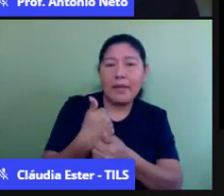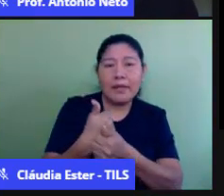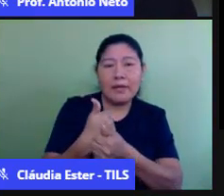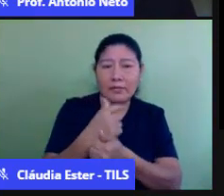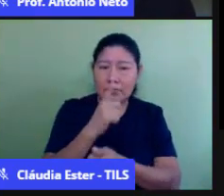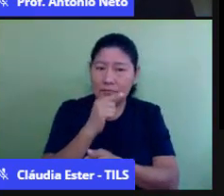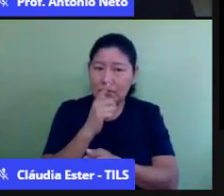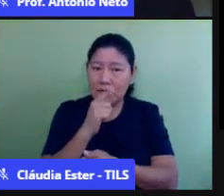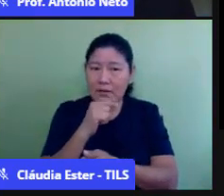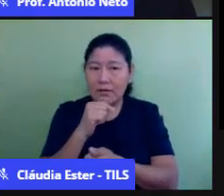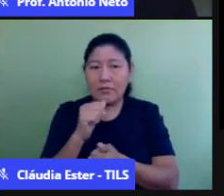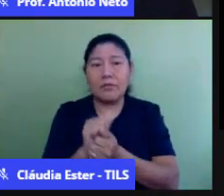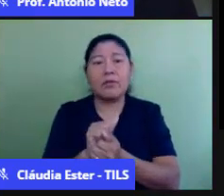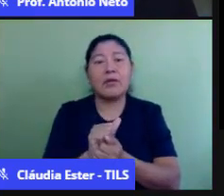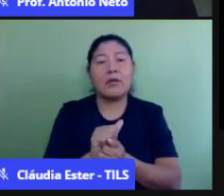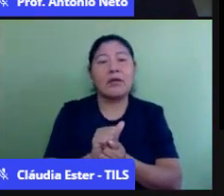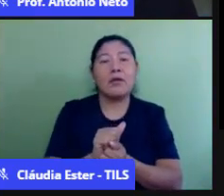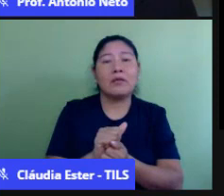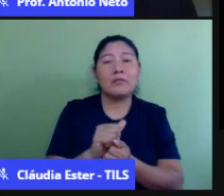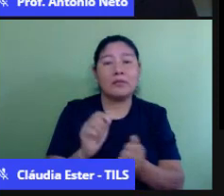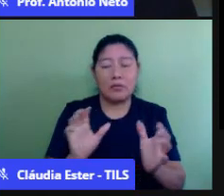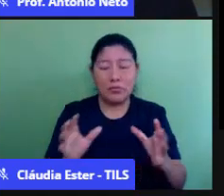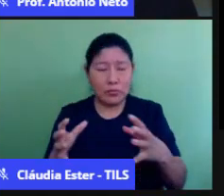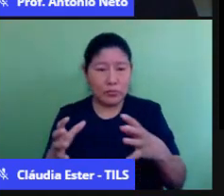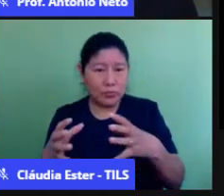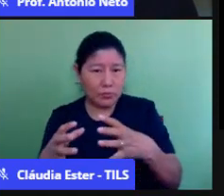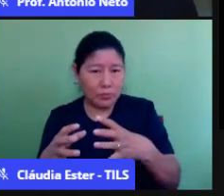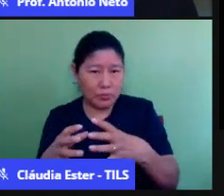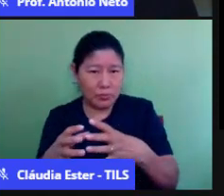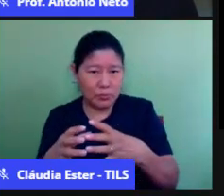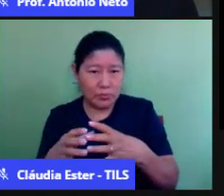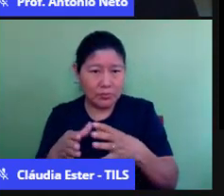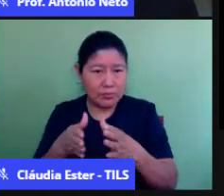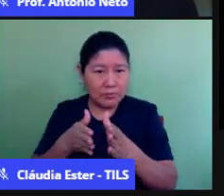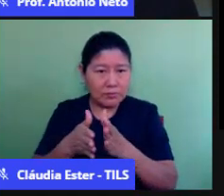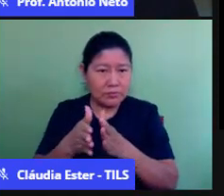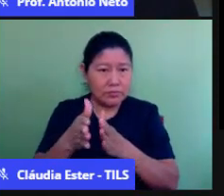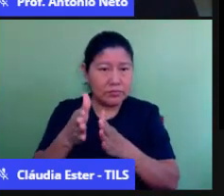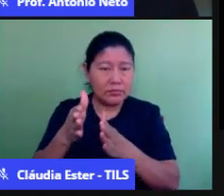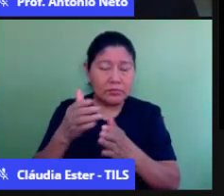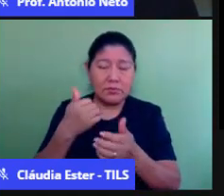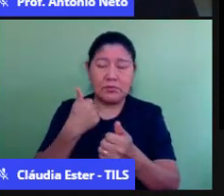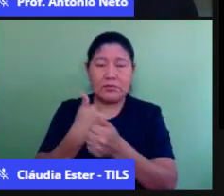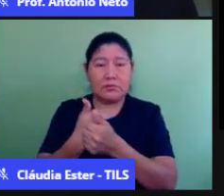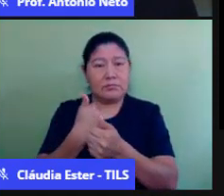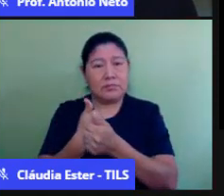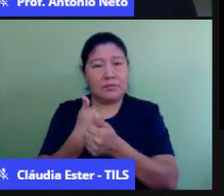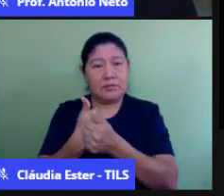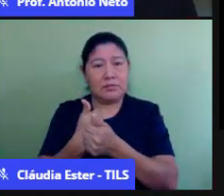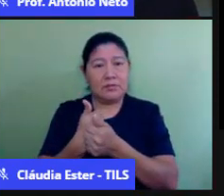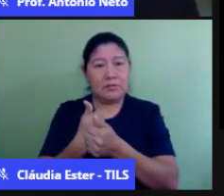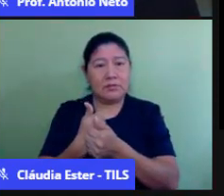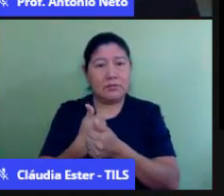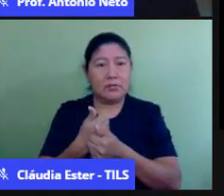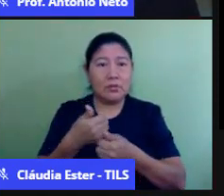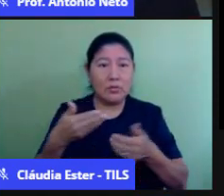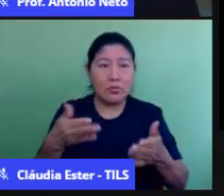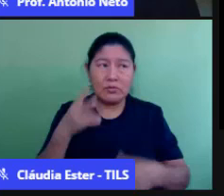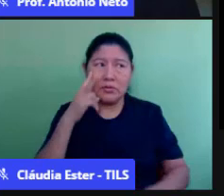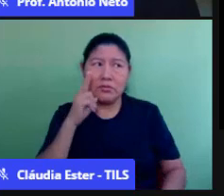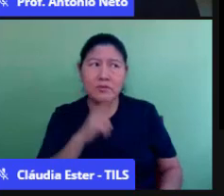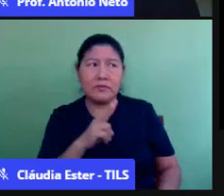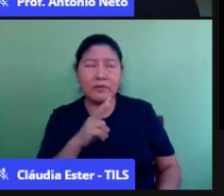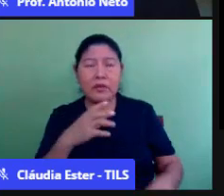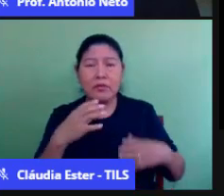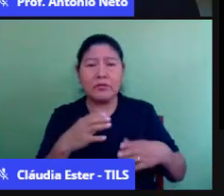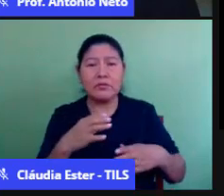é encaixotado, ou seja, canalizado, está lá na parte hoje conhecida como o bairro São